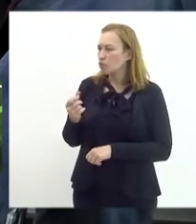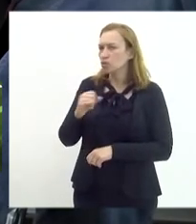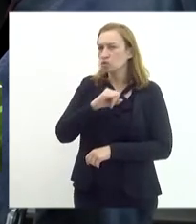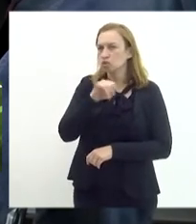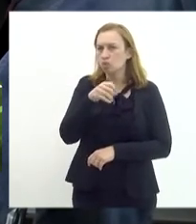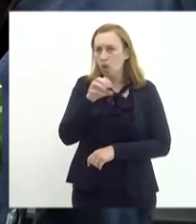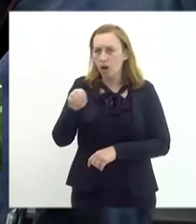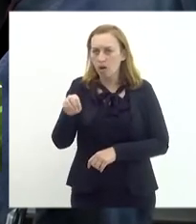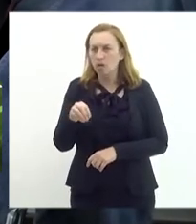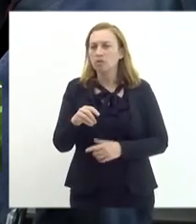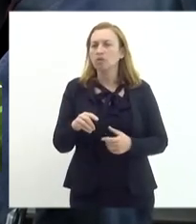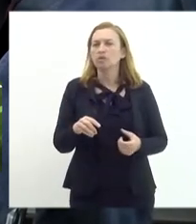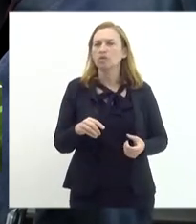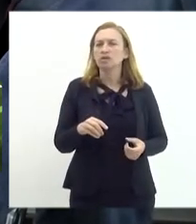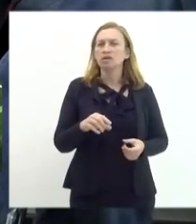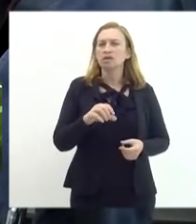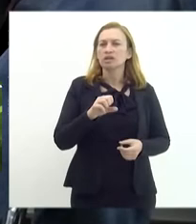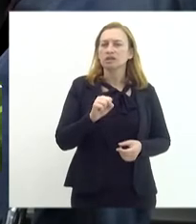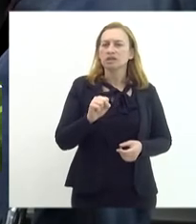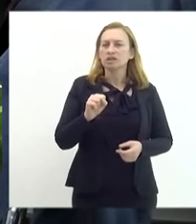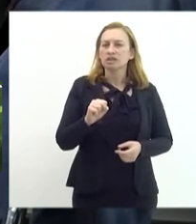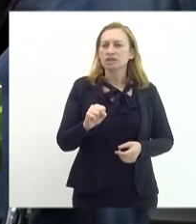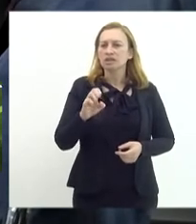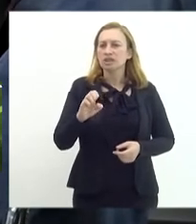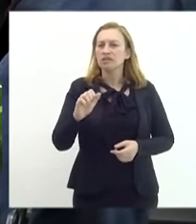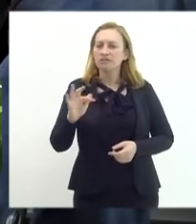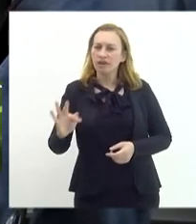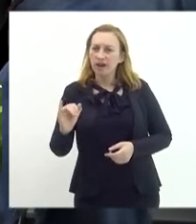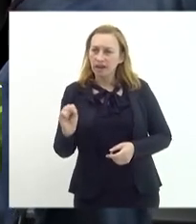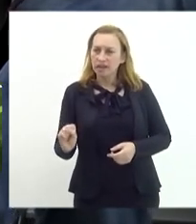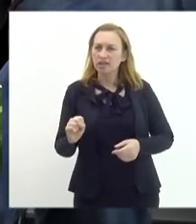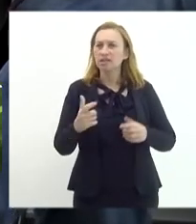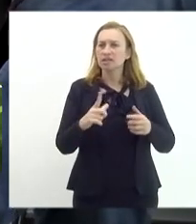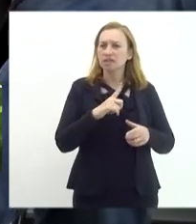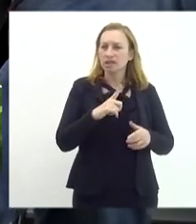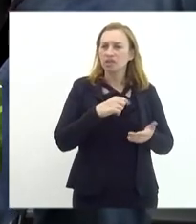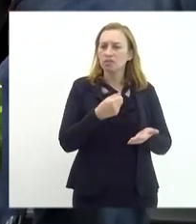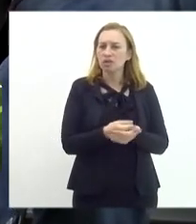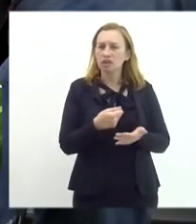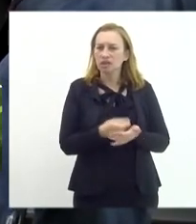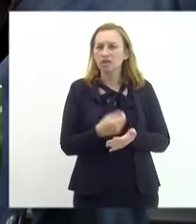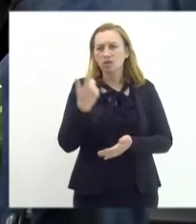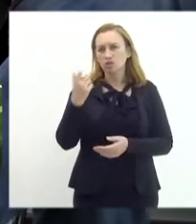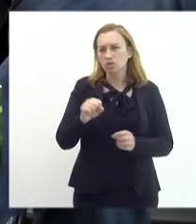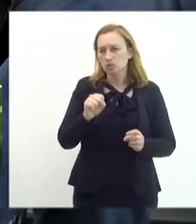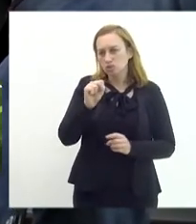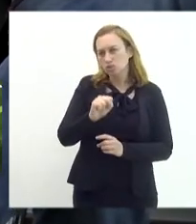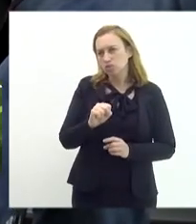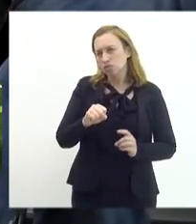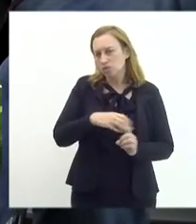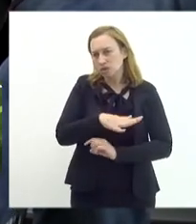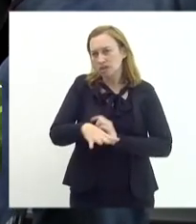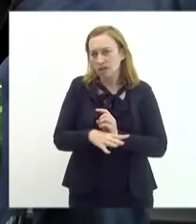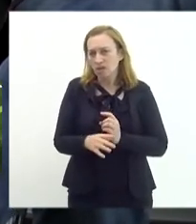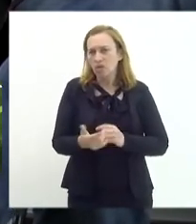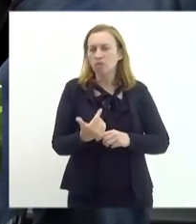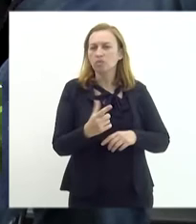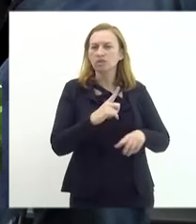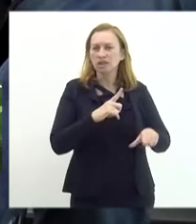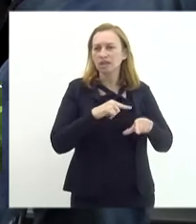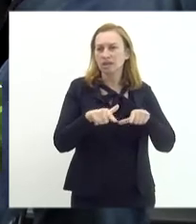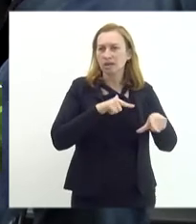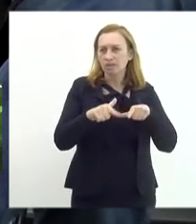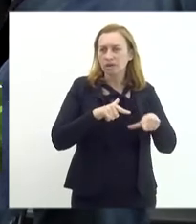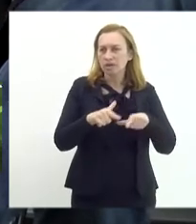aqui da Cefaz. Existem obrigações de natureza social, como a geração de emprego. Você tendo